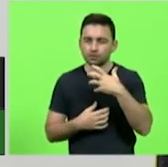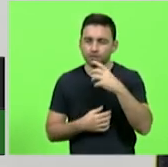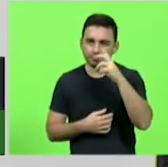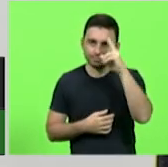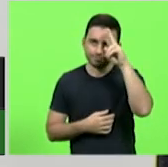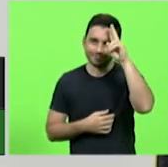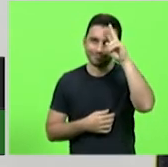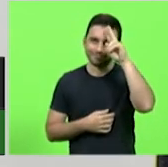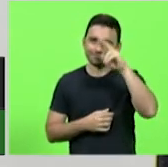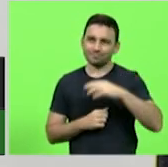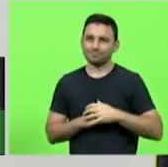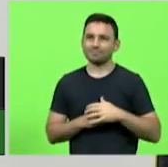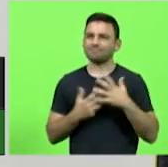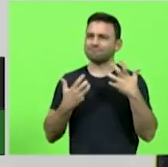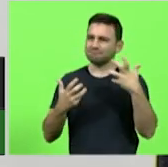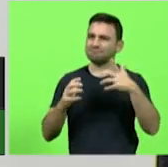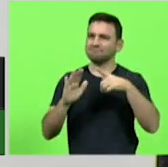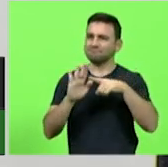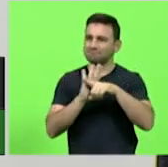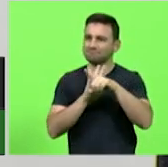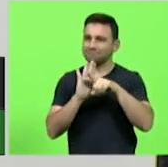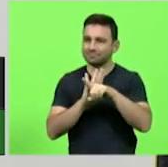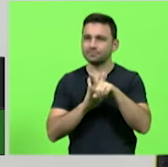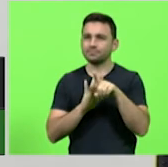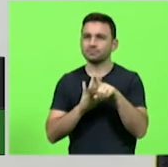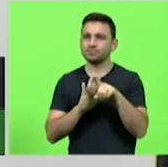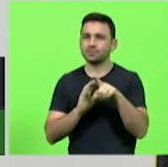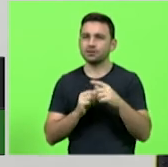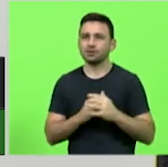a gente sempre queria fazer as perguntas,